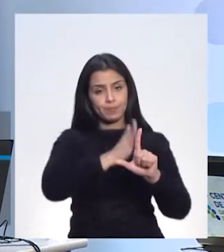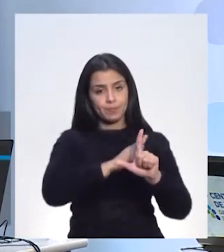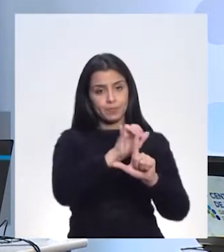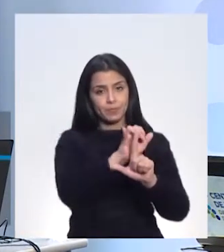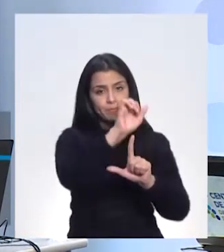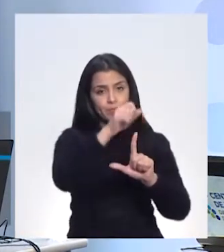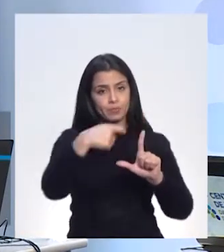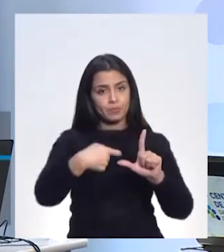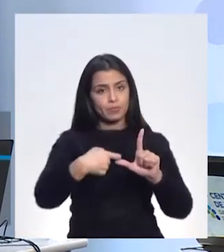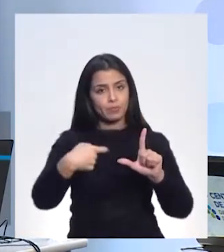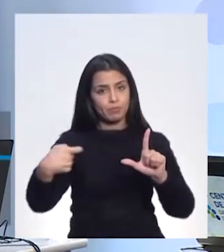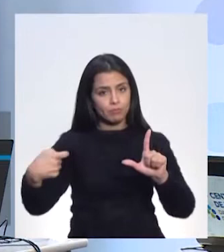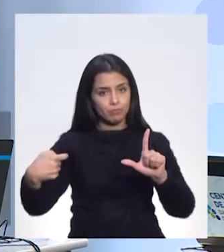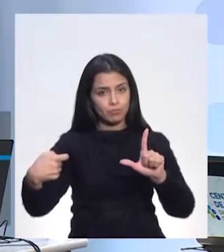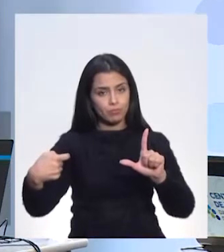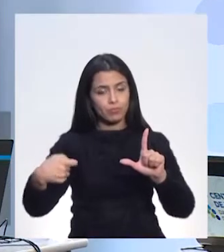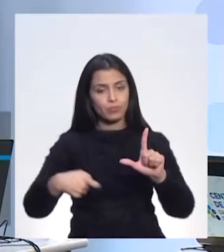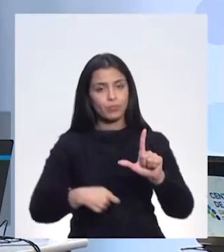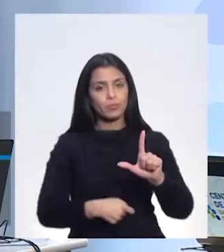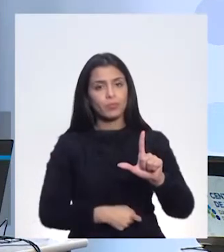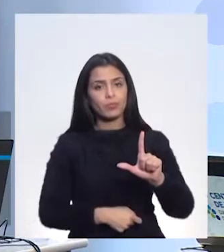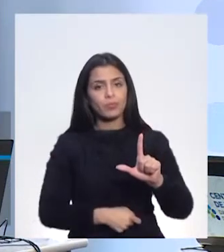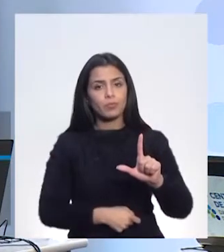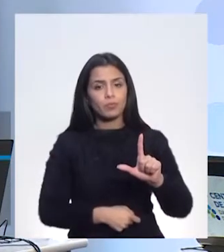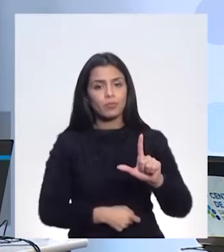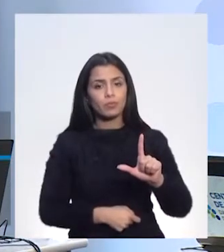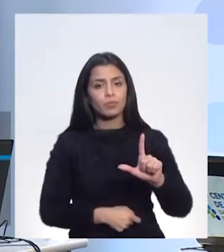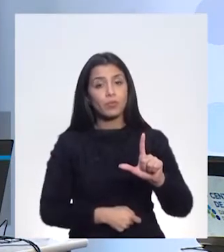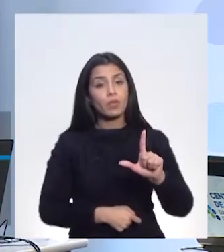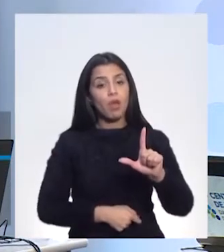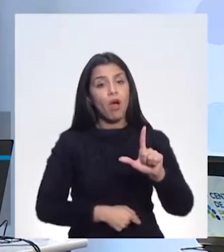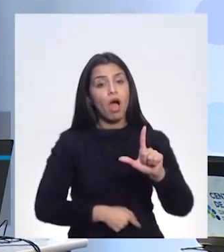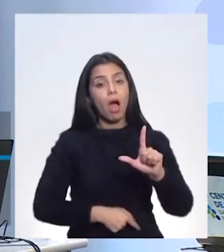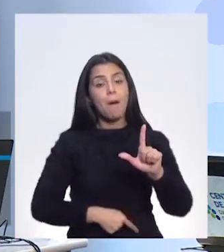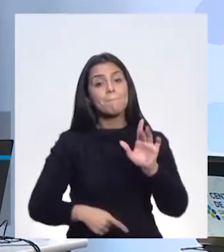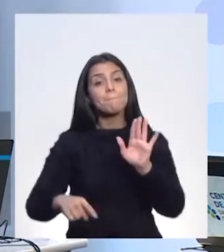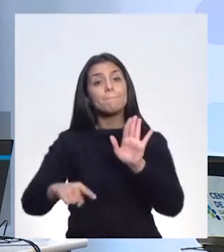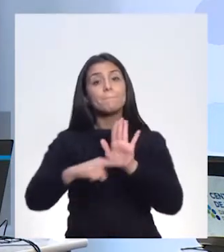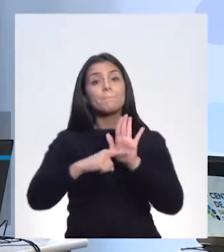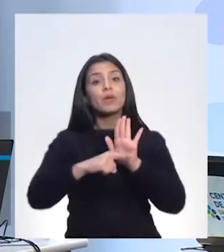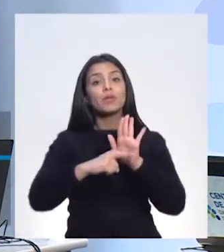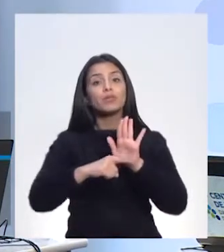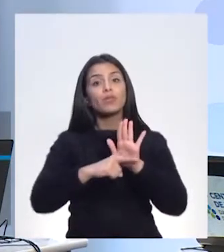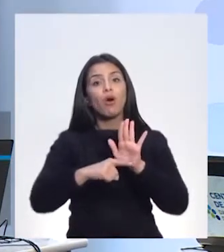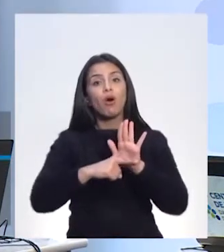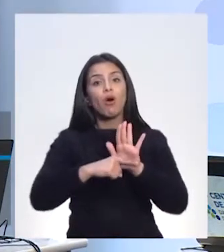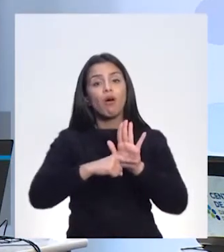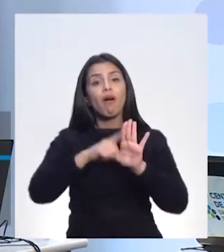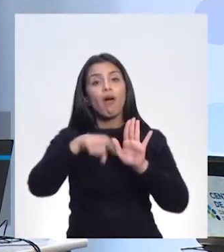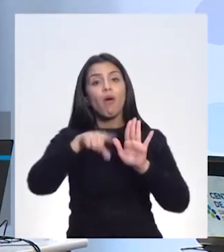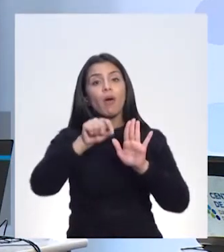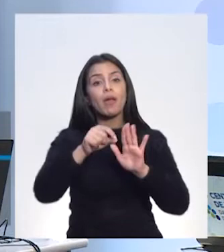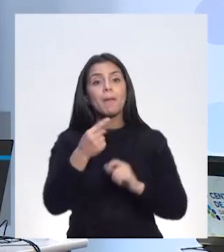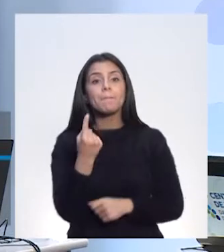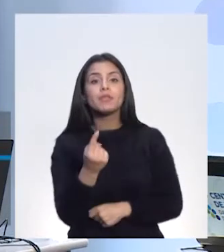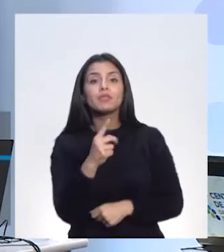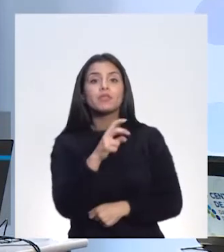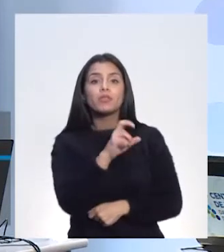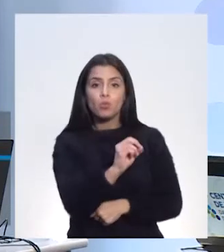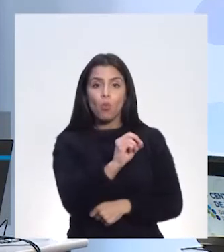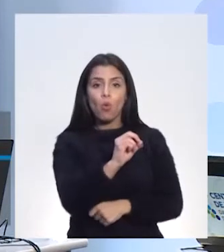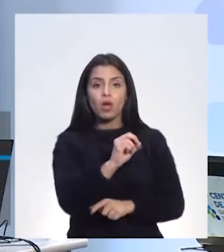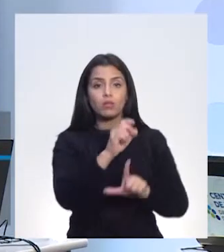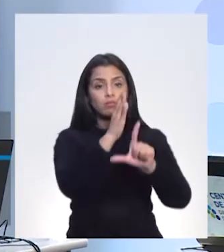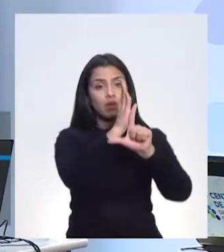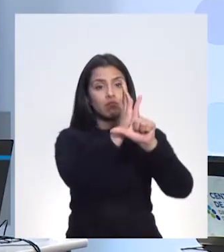Muito bem. Então, eu vou marcar a menor temperatura, que é o menos 150, que vai estar aqui